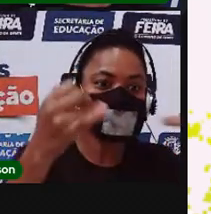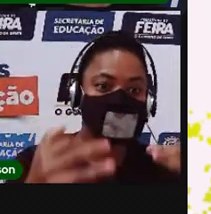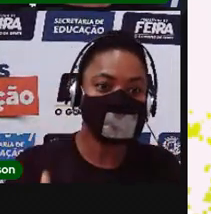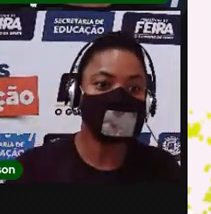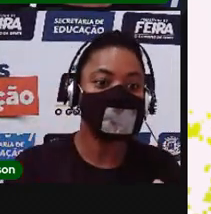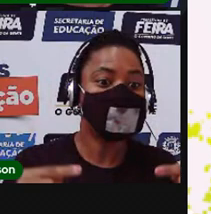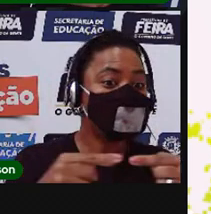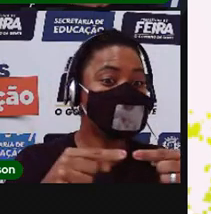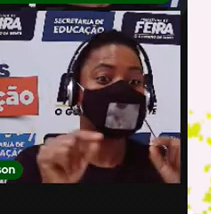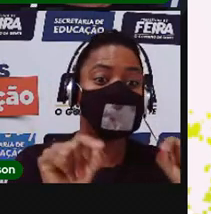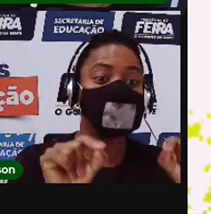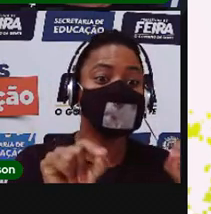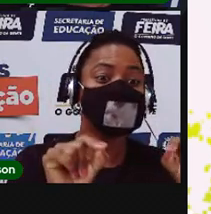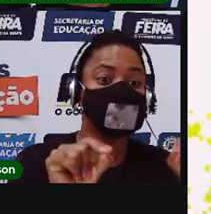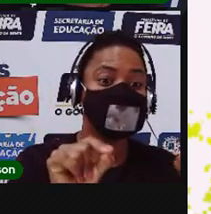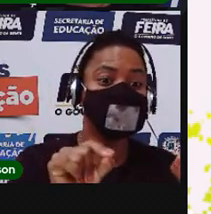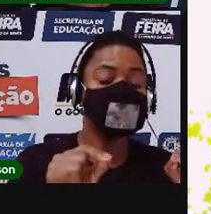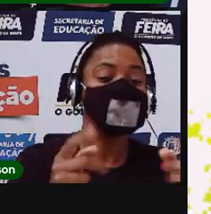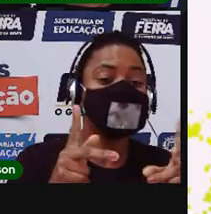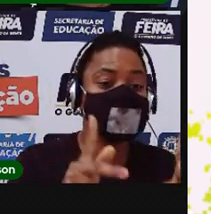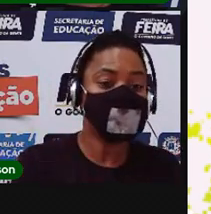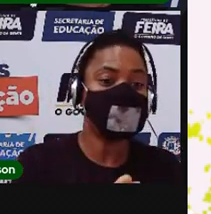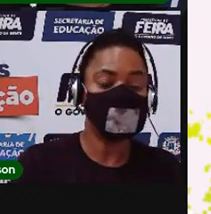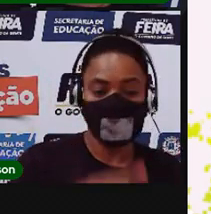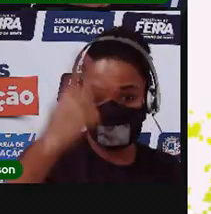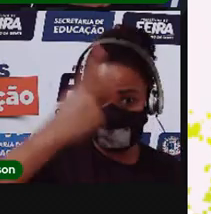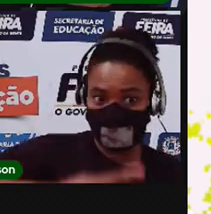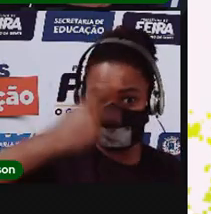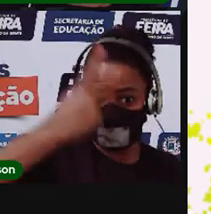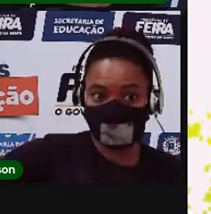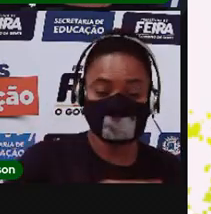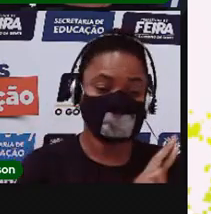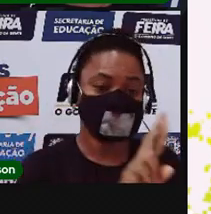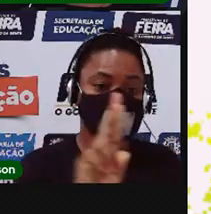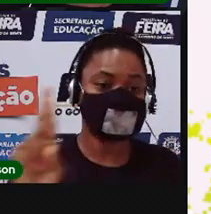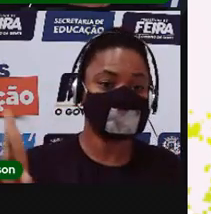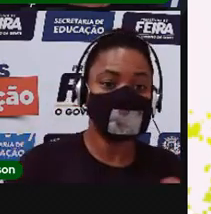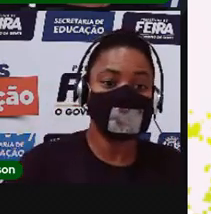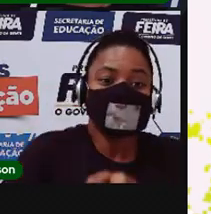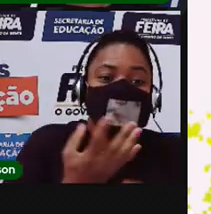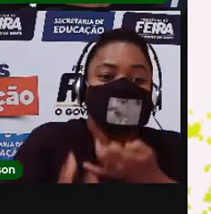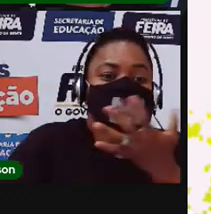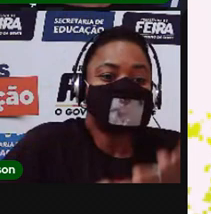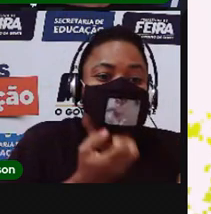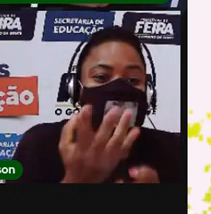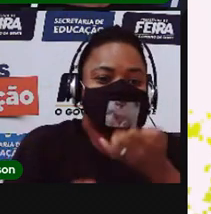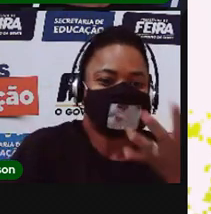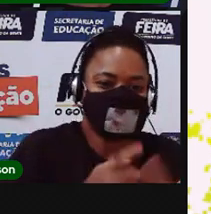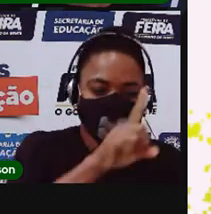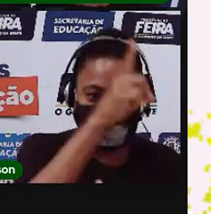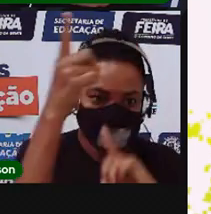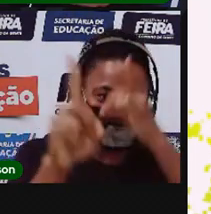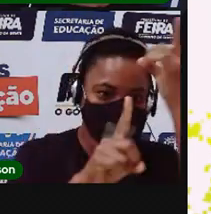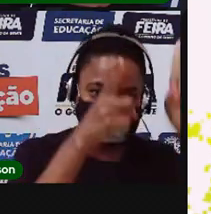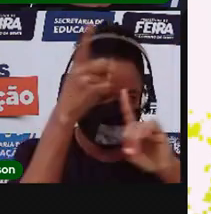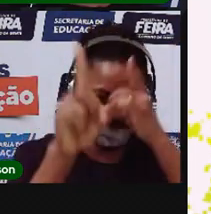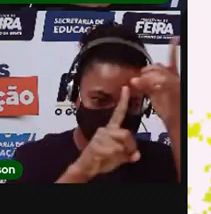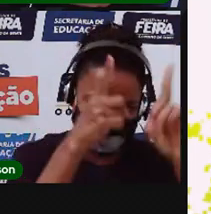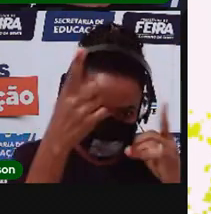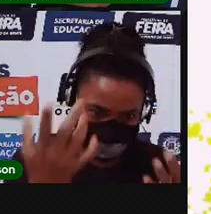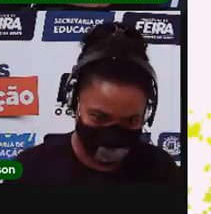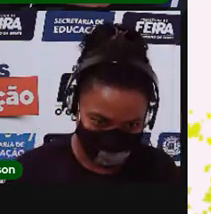para a expressão criativa e responsável do seu potencial. Os jovens têm o direito e o dever de